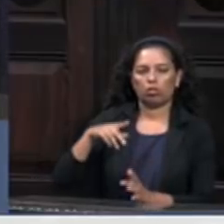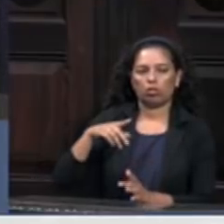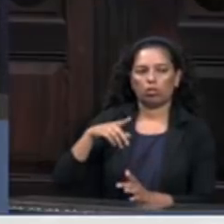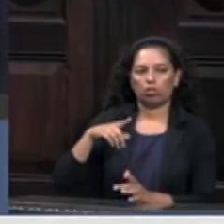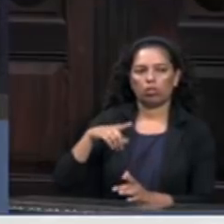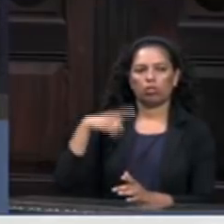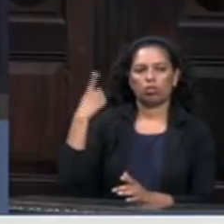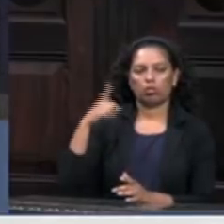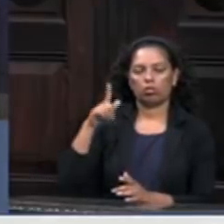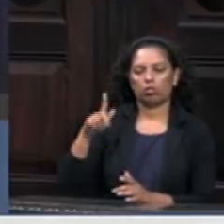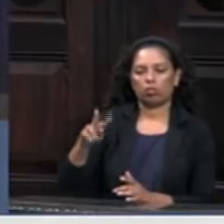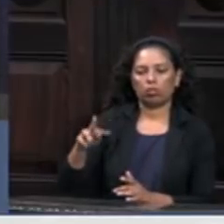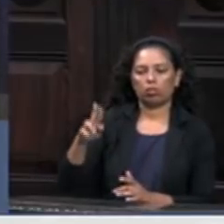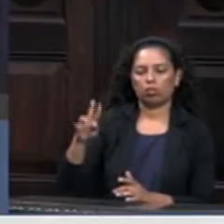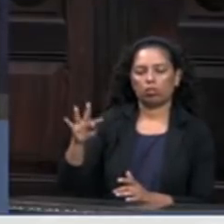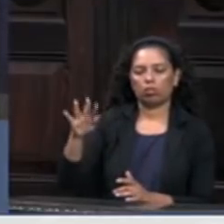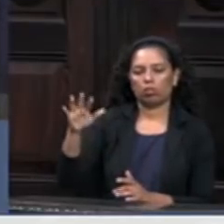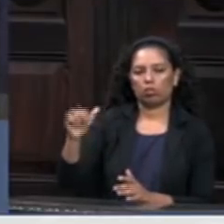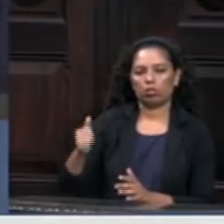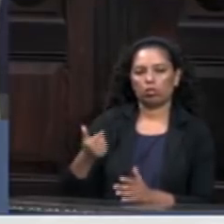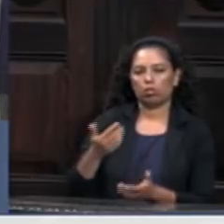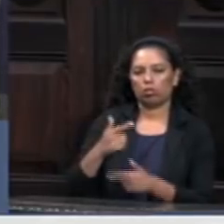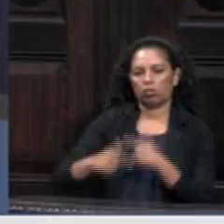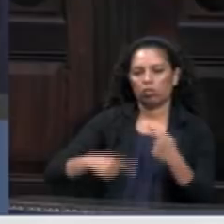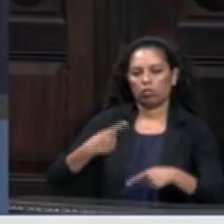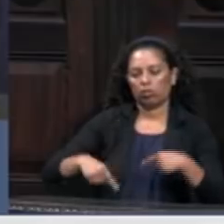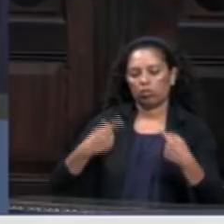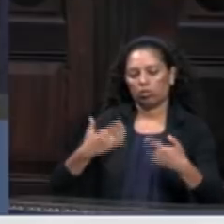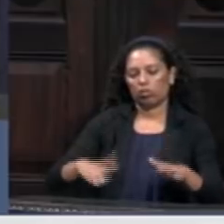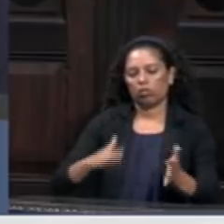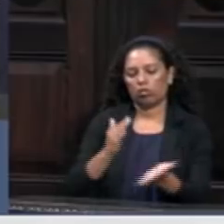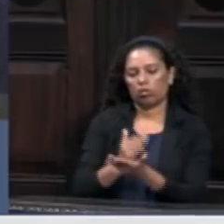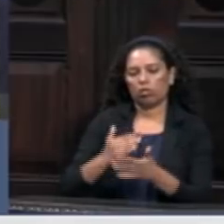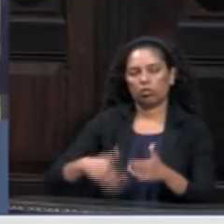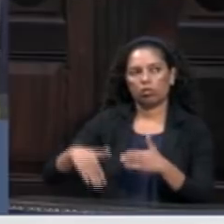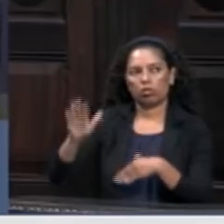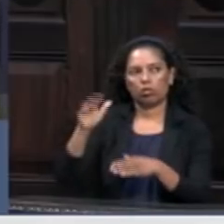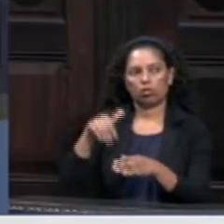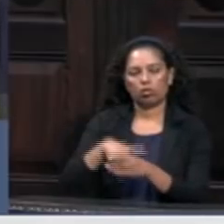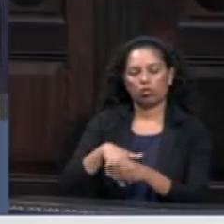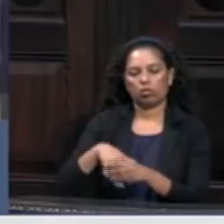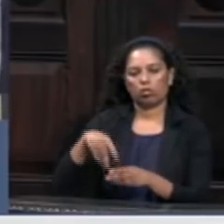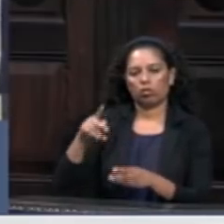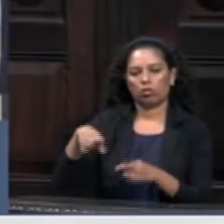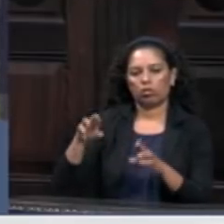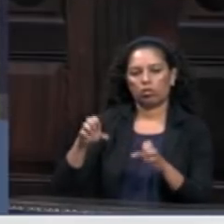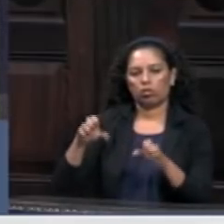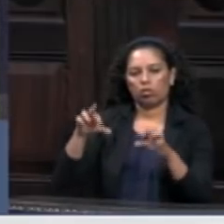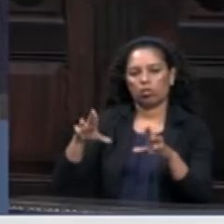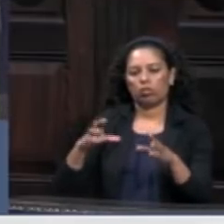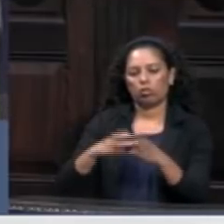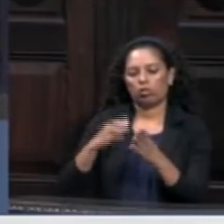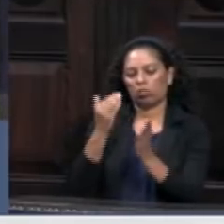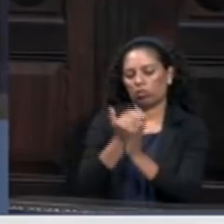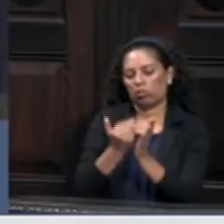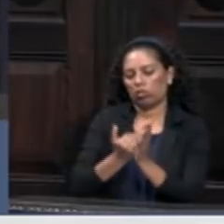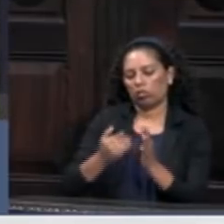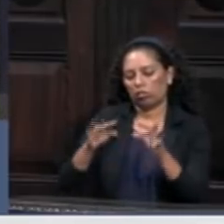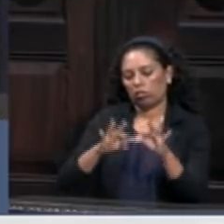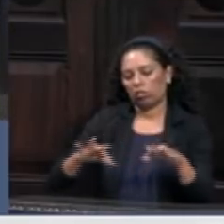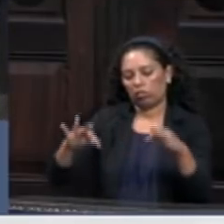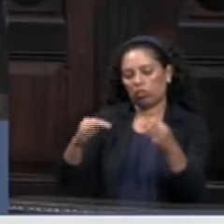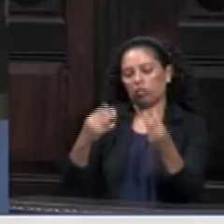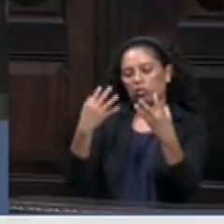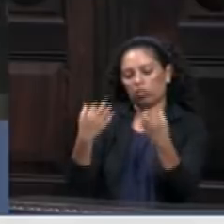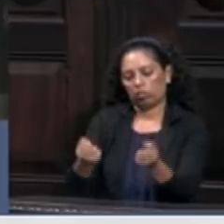Tutuca. Em discussão, não havendo quem queira discutir, encerrada a discussão, em votação, o parecer da Comissão de Orçamento. Senhores que aprovam nesse